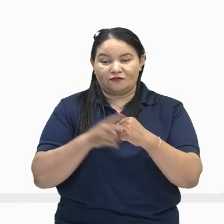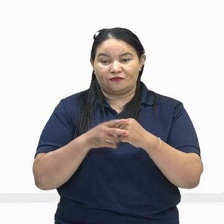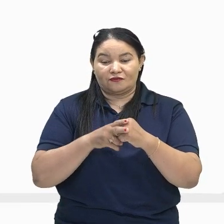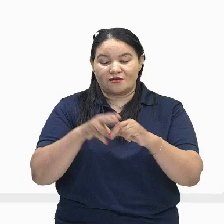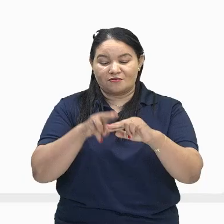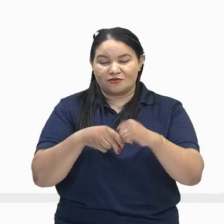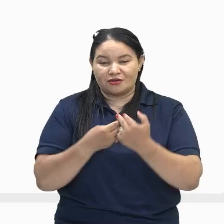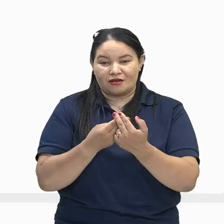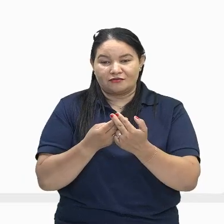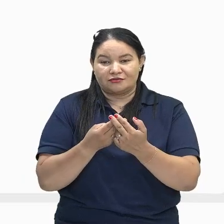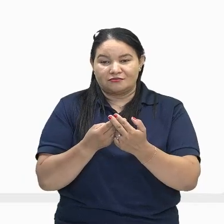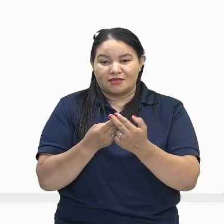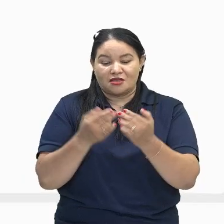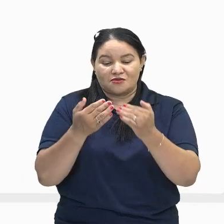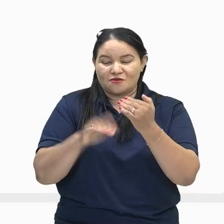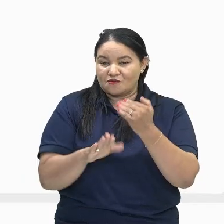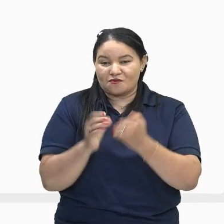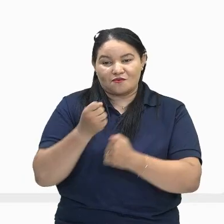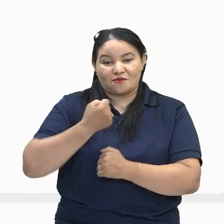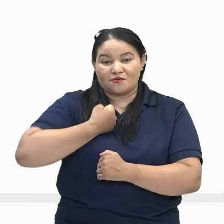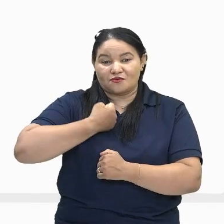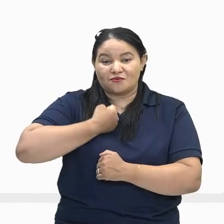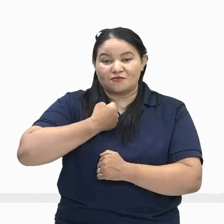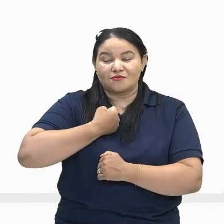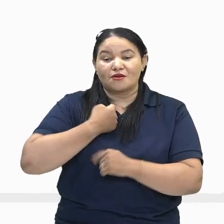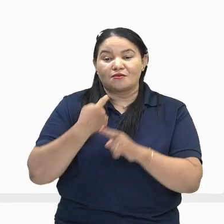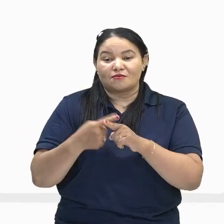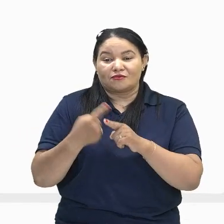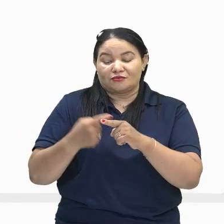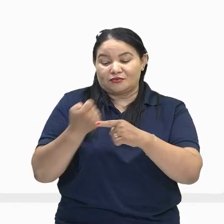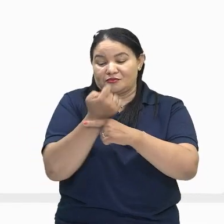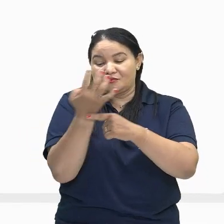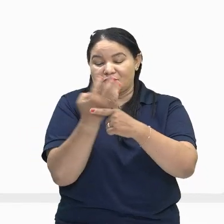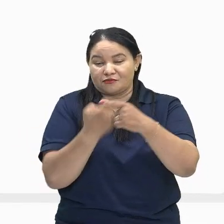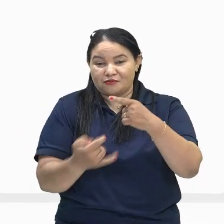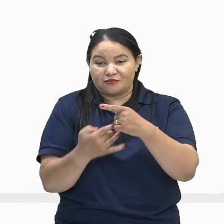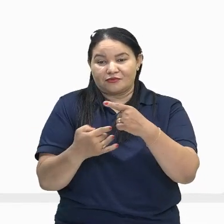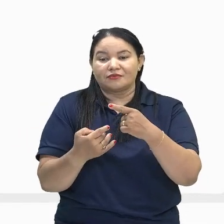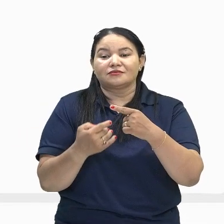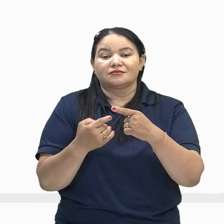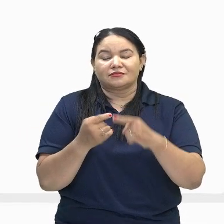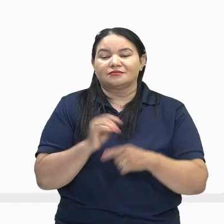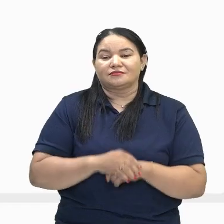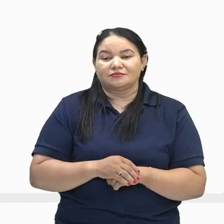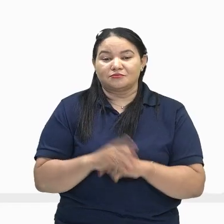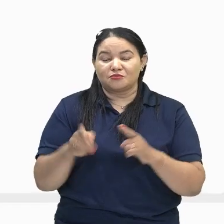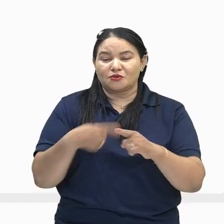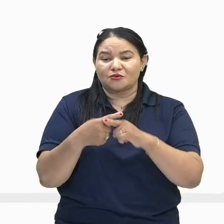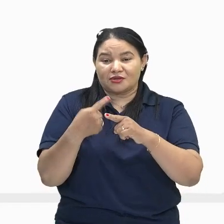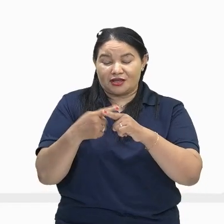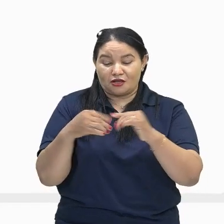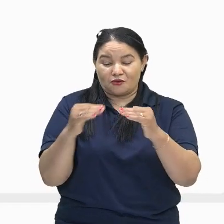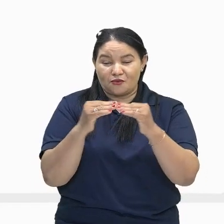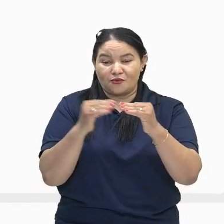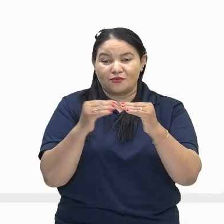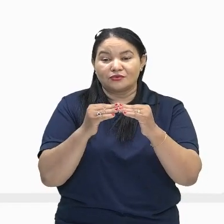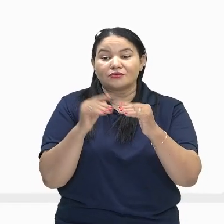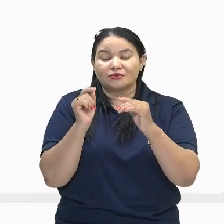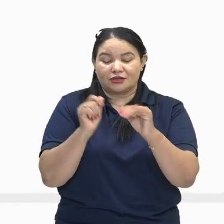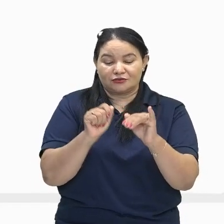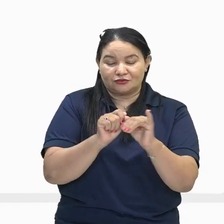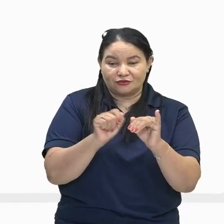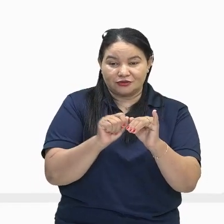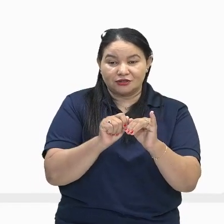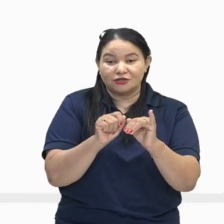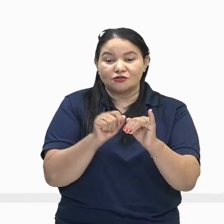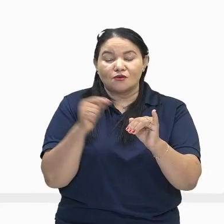com o numerador do termo fracionário presente no sujeito da oração. Aqui a gente está falando em concordância em que o sujeito são